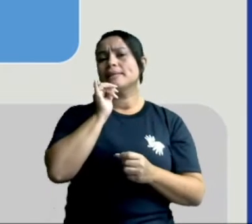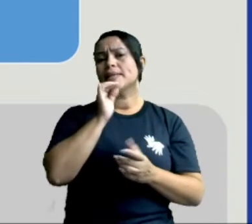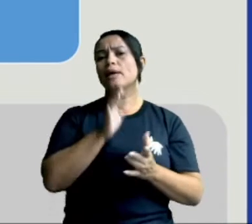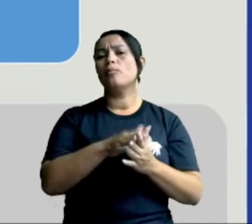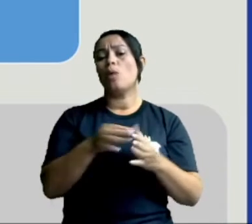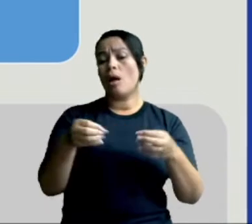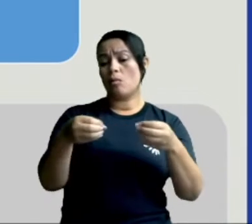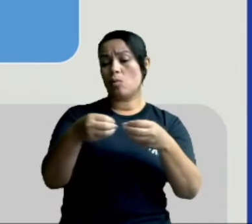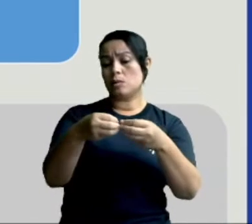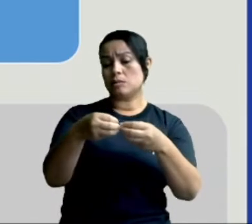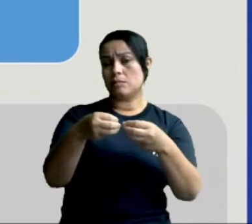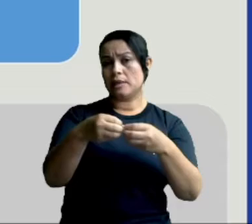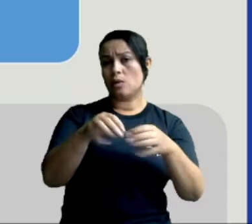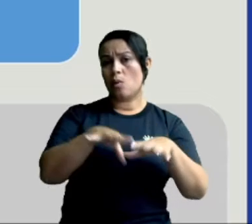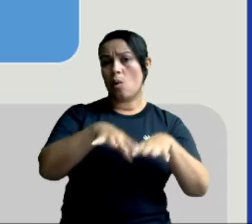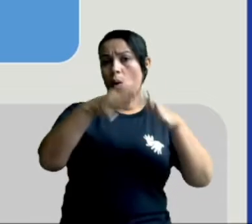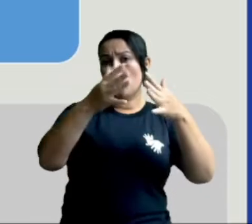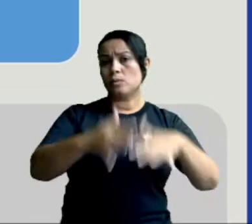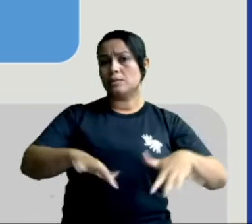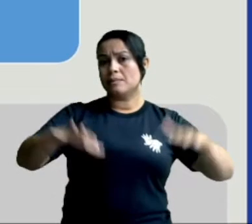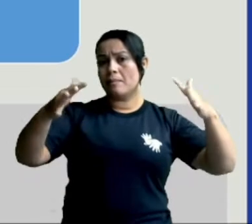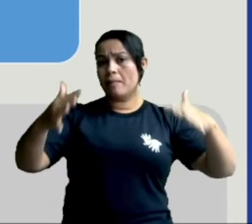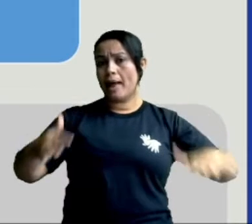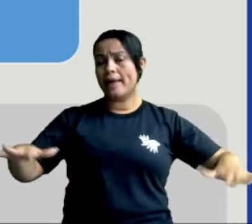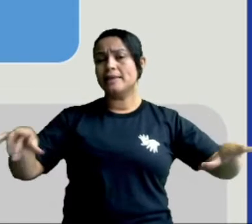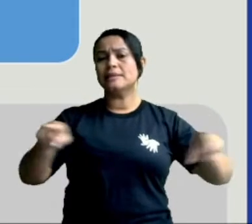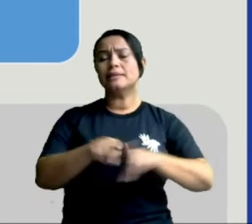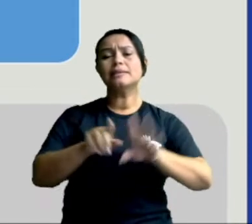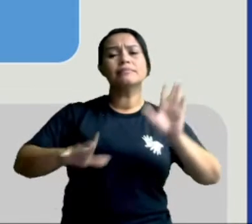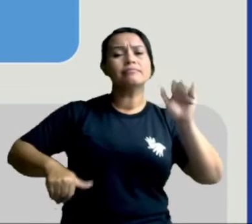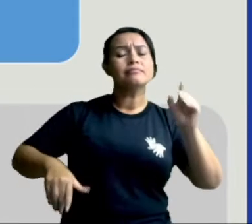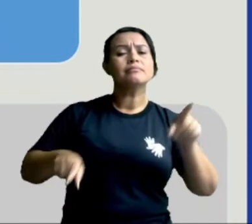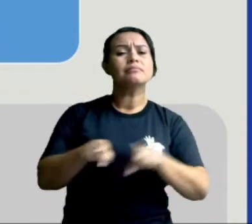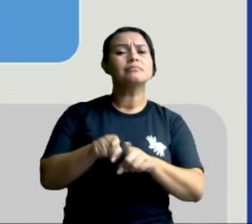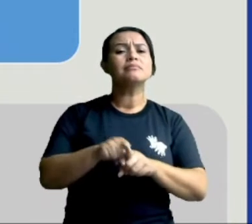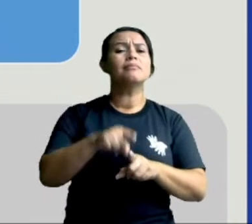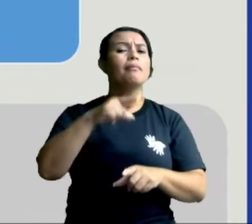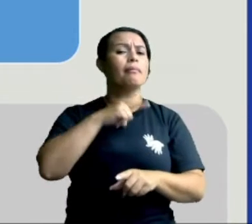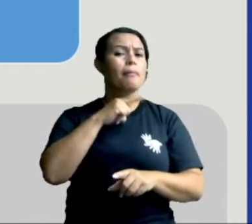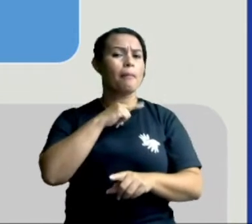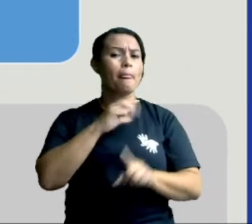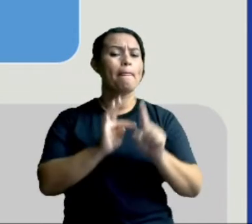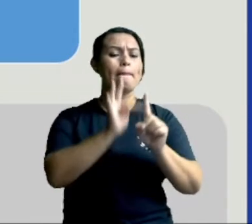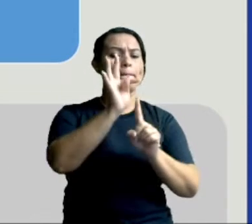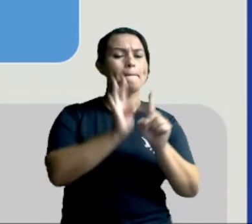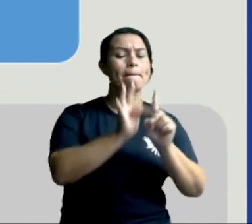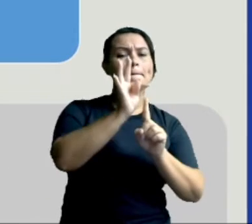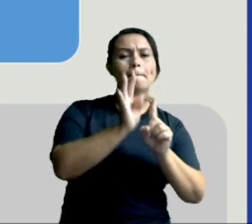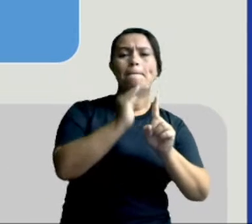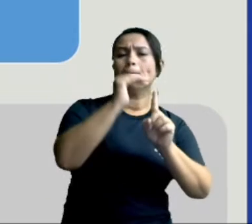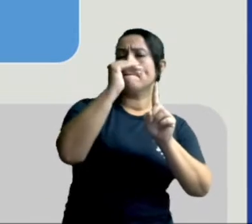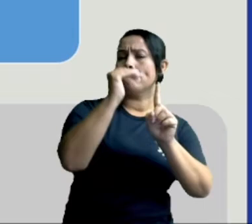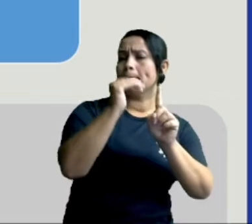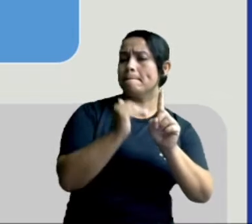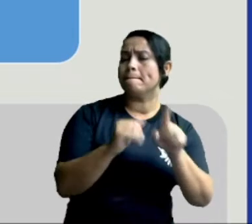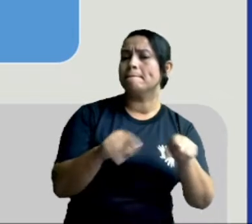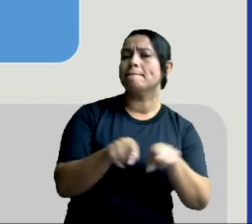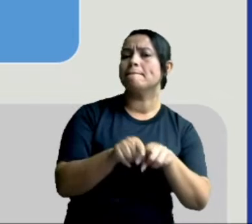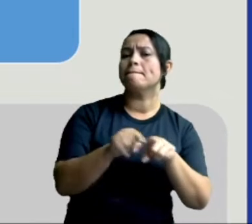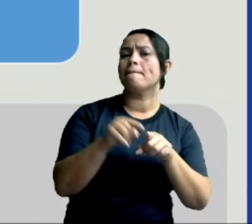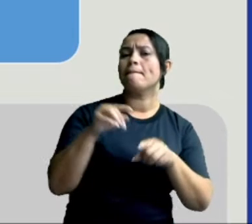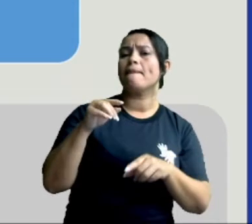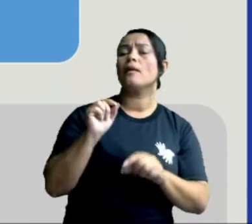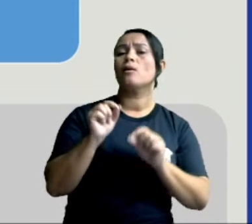a proximidade com mares e oceanos eles regulam as temperaturas diminuindo a amplitude